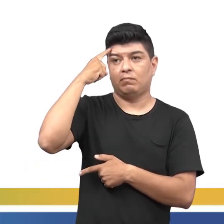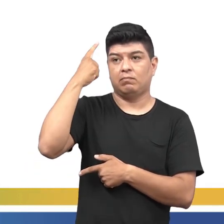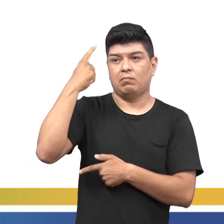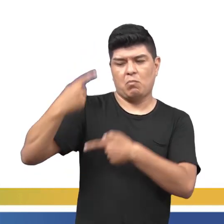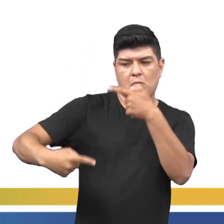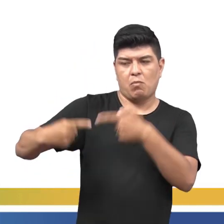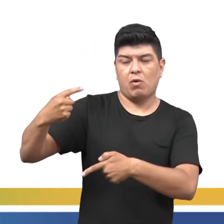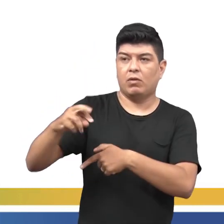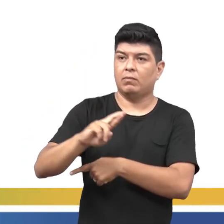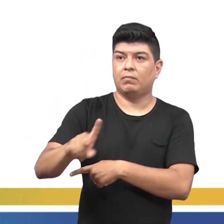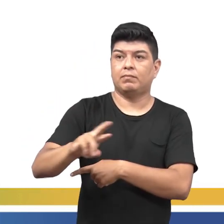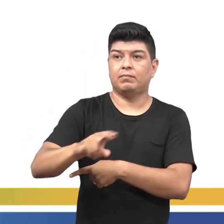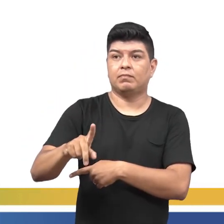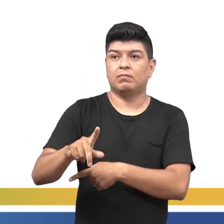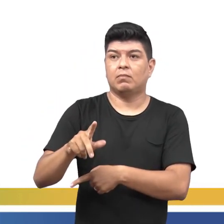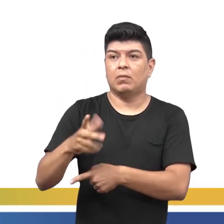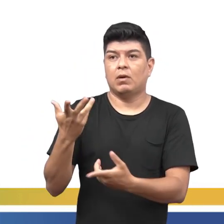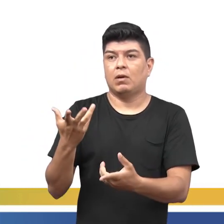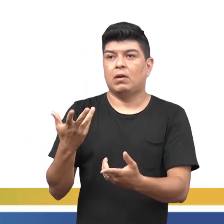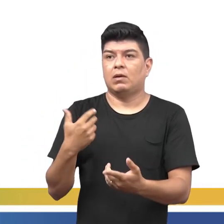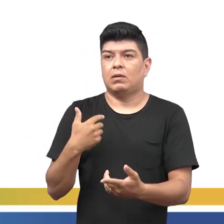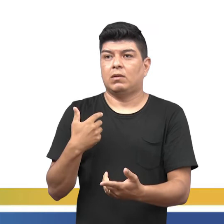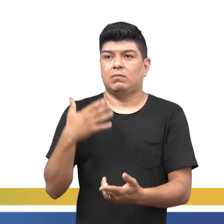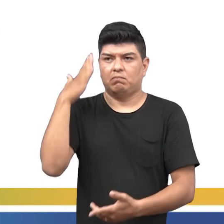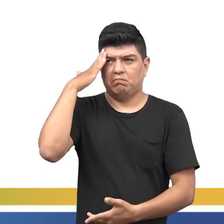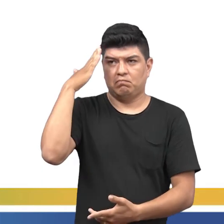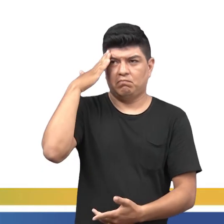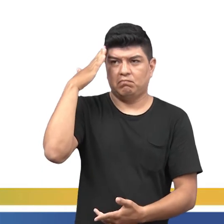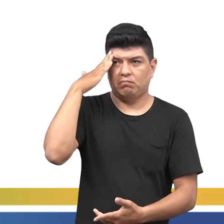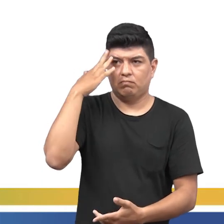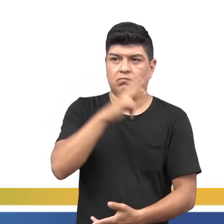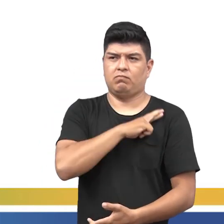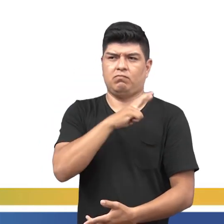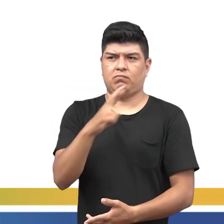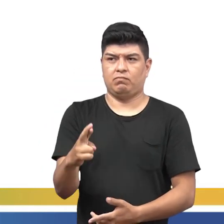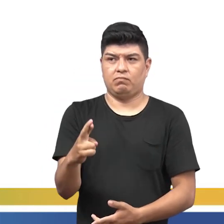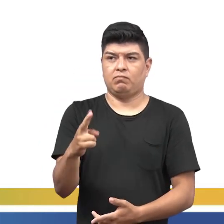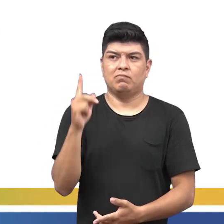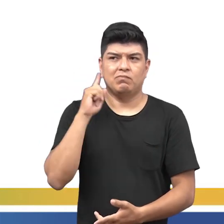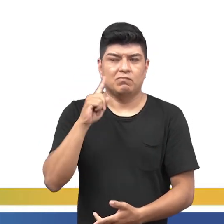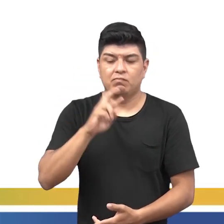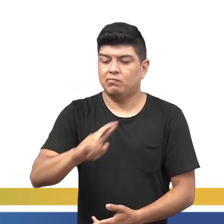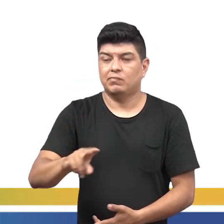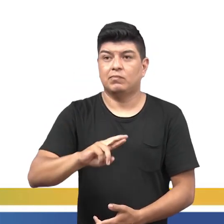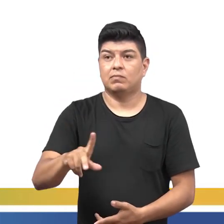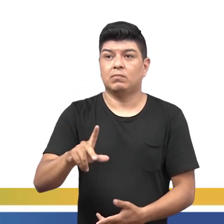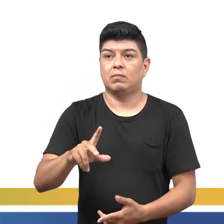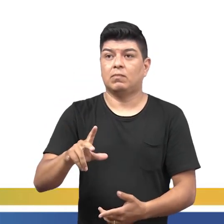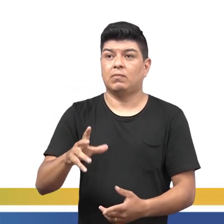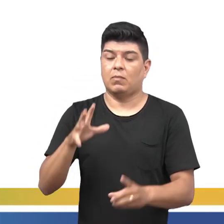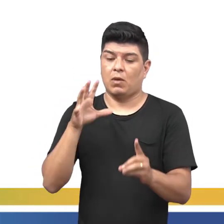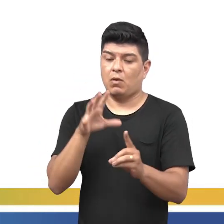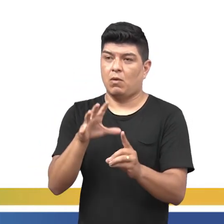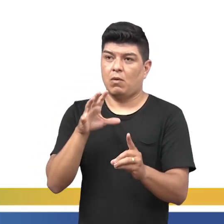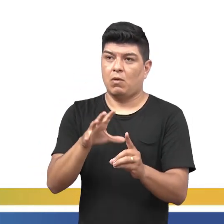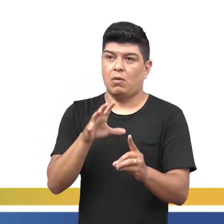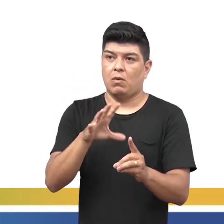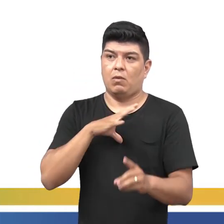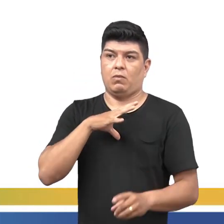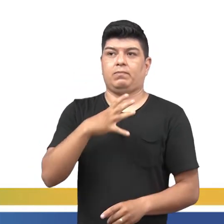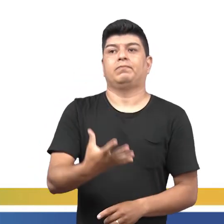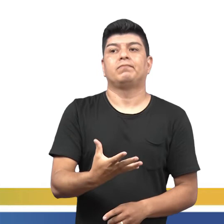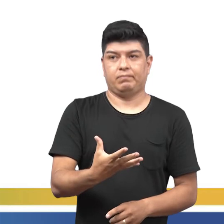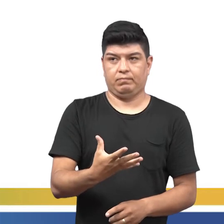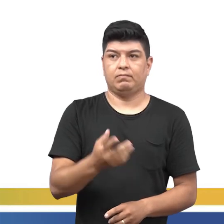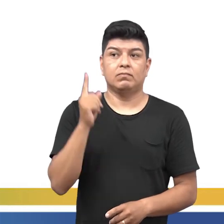era a política. Aguçar a religiosidade dos estadunidenses? Também não. Elevar o ânimo dos estadunidenses no